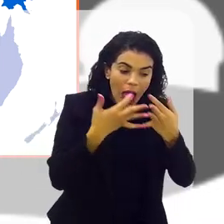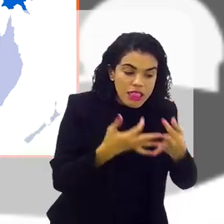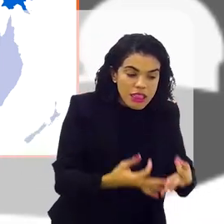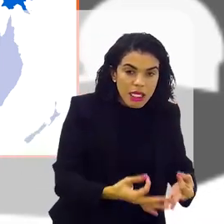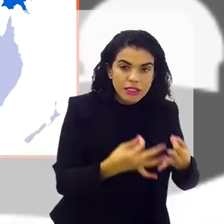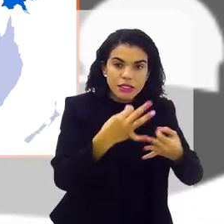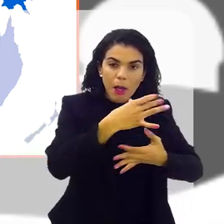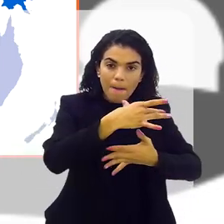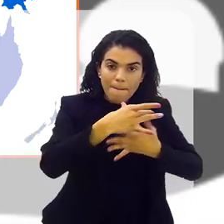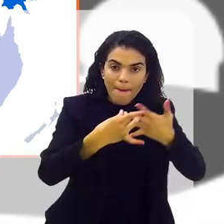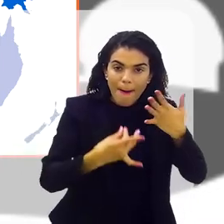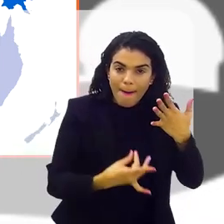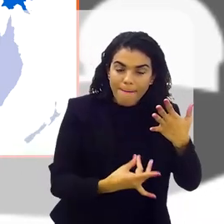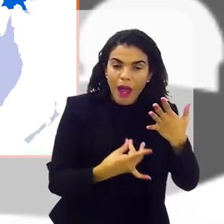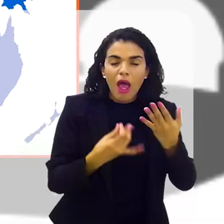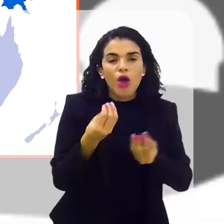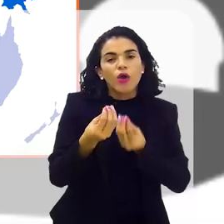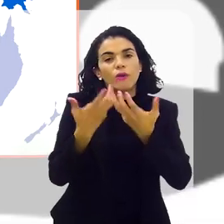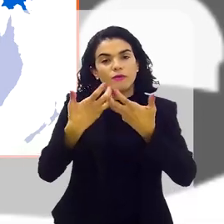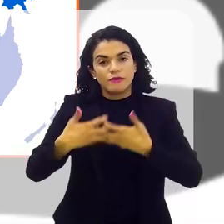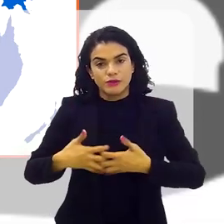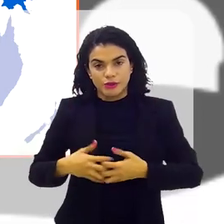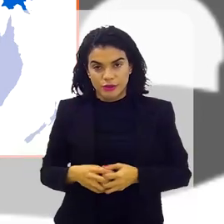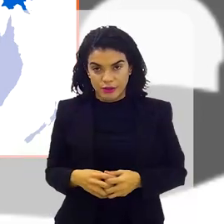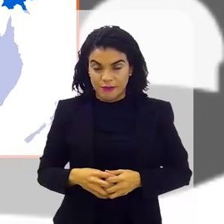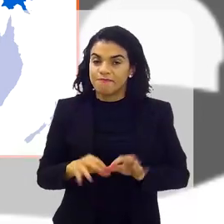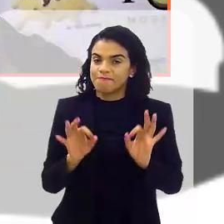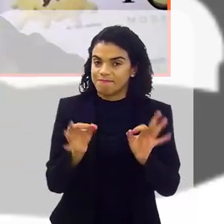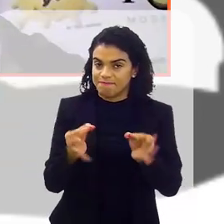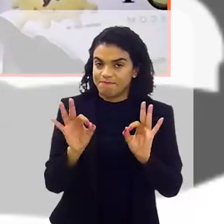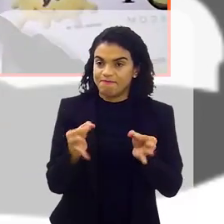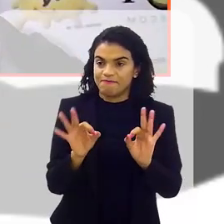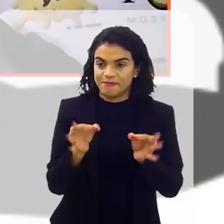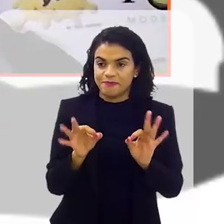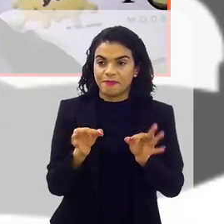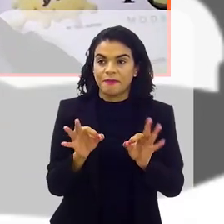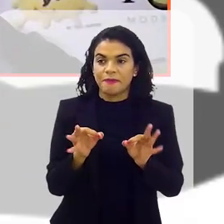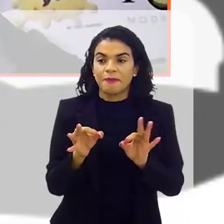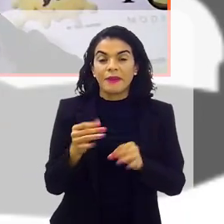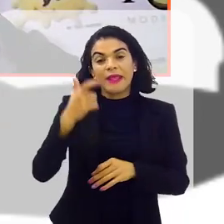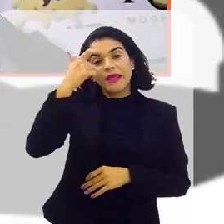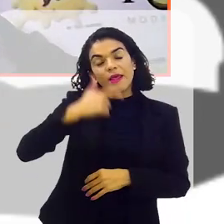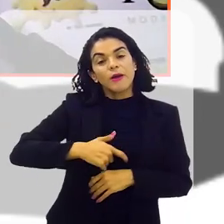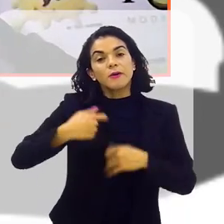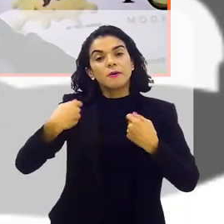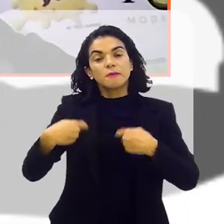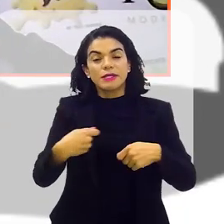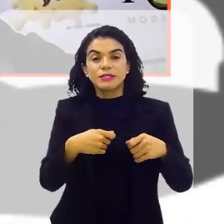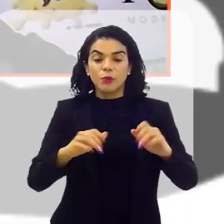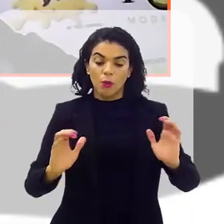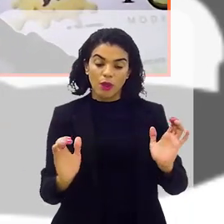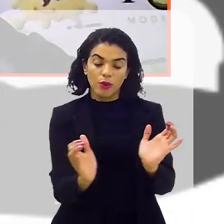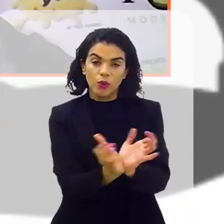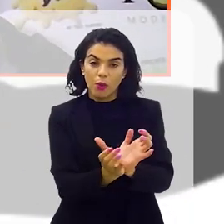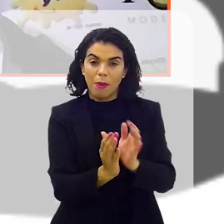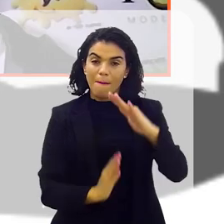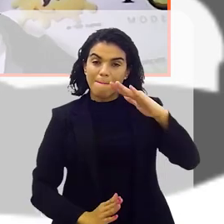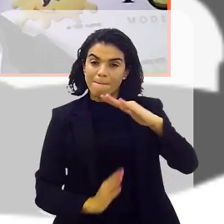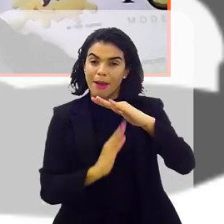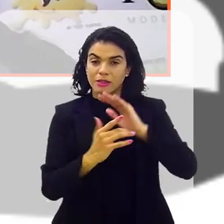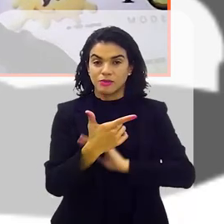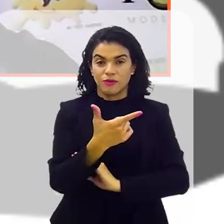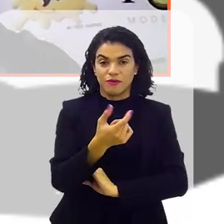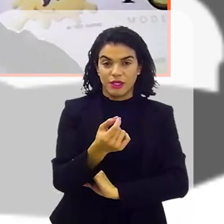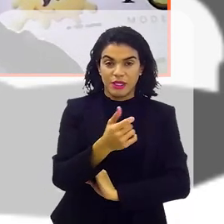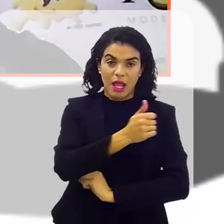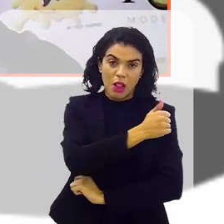um pouco mais dedicada como é que isso funciona justamente pelo que eu falei eu preciso de uma turma de no